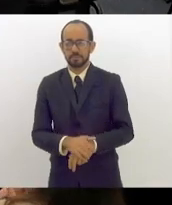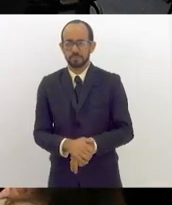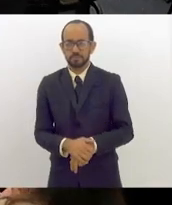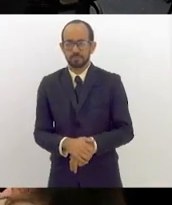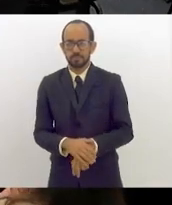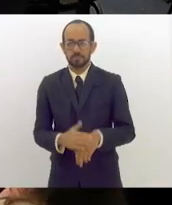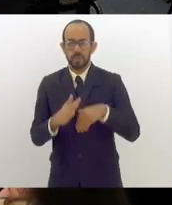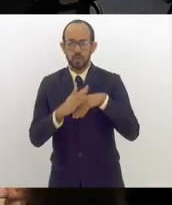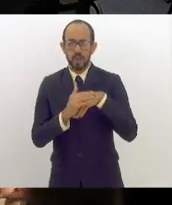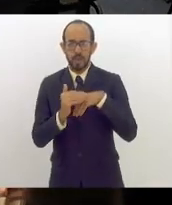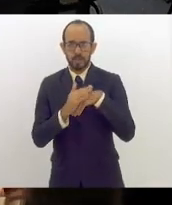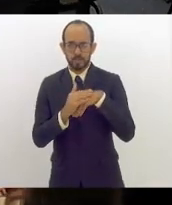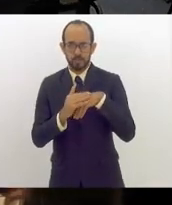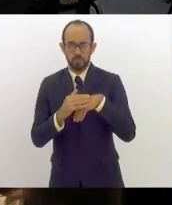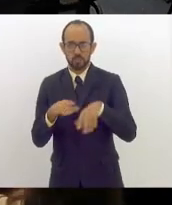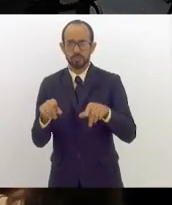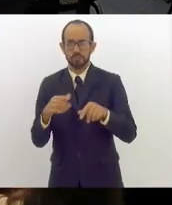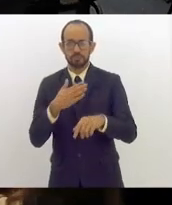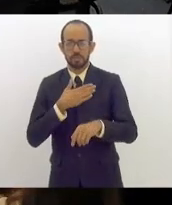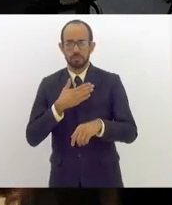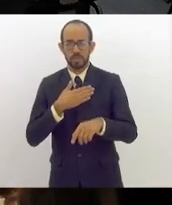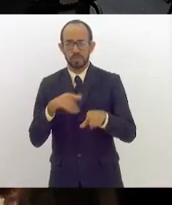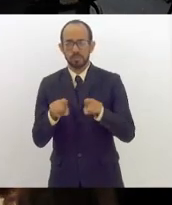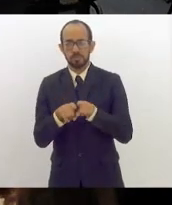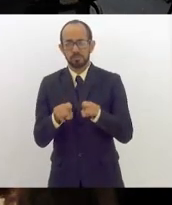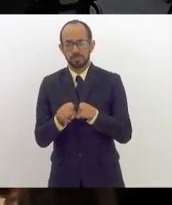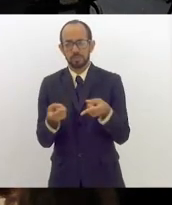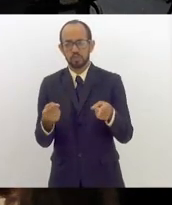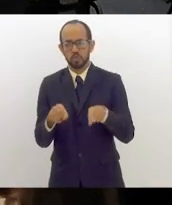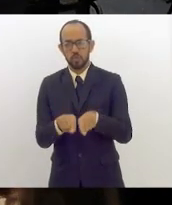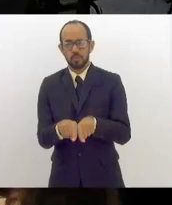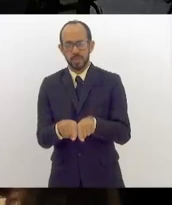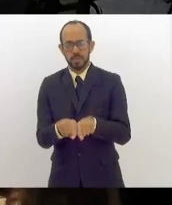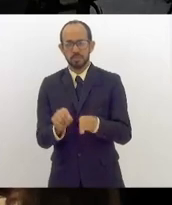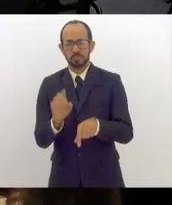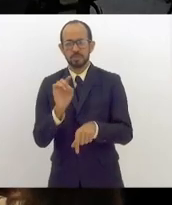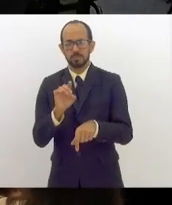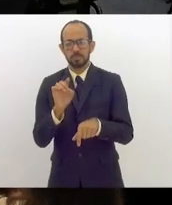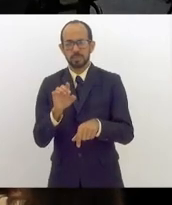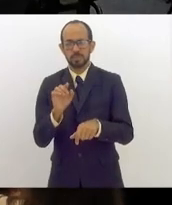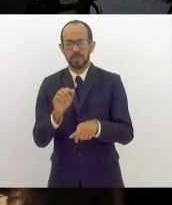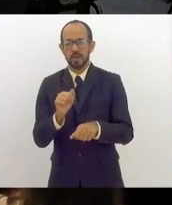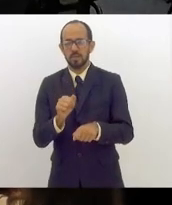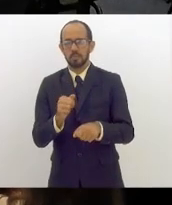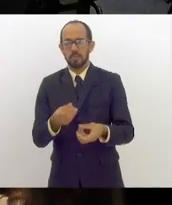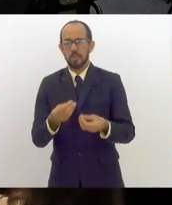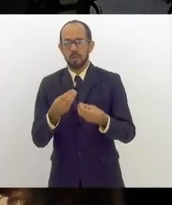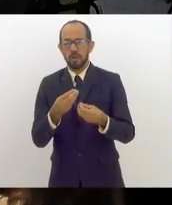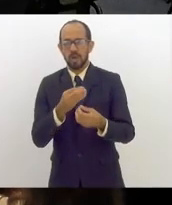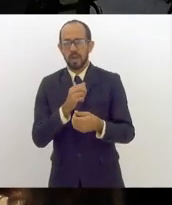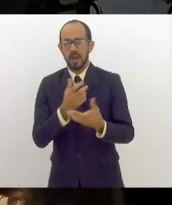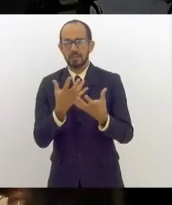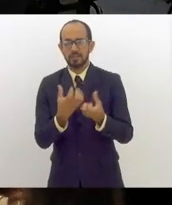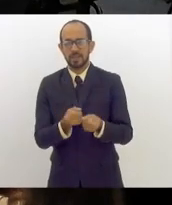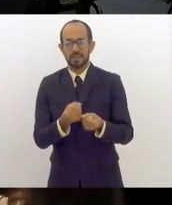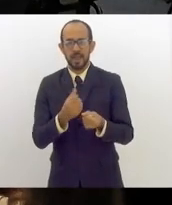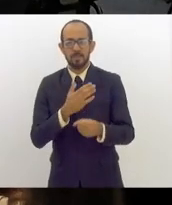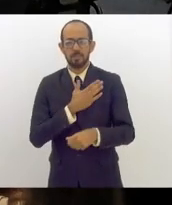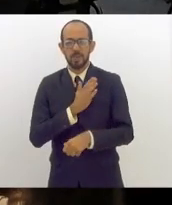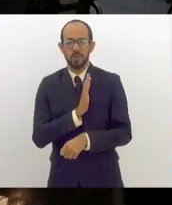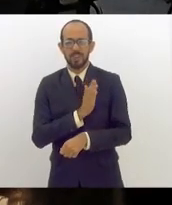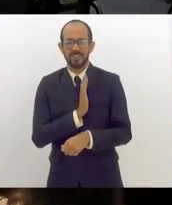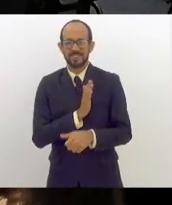pelo seu carinho comigo pelo seu companheirismo especialmente por dividir o meu coração aceitar de meu coração com Flamengo Então